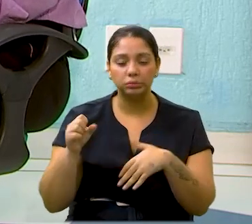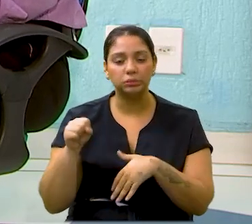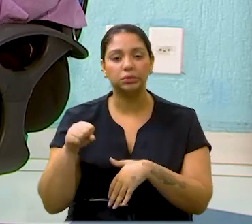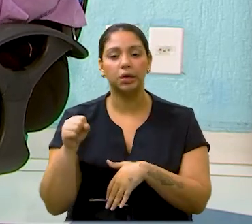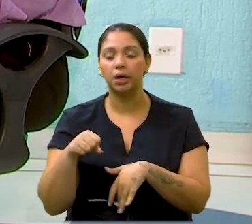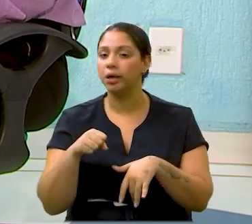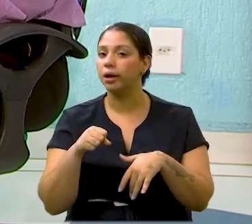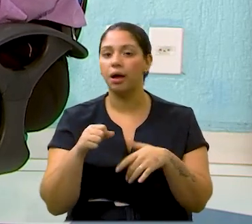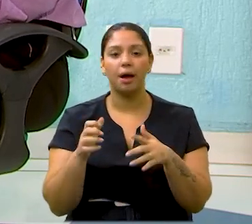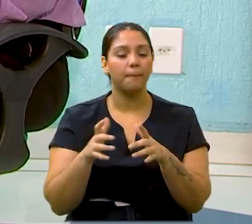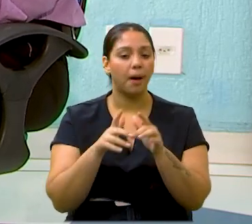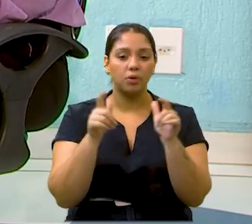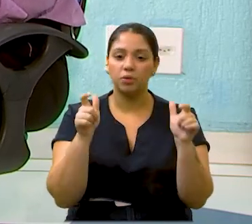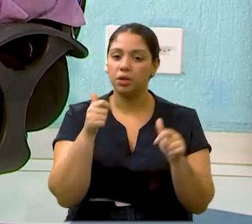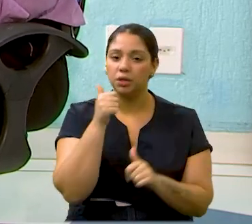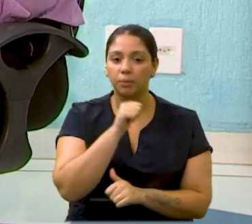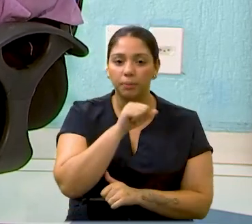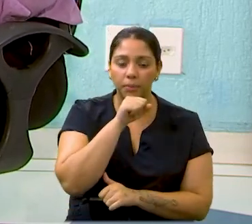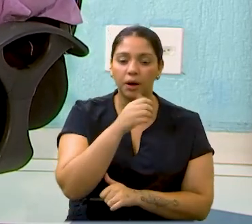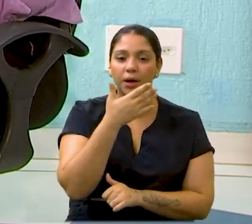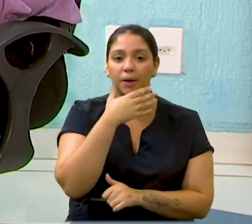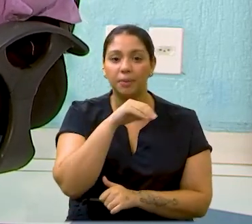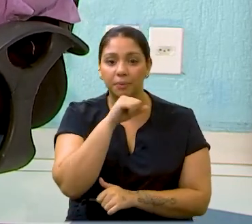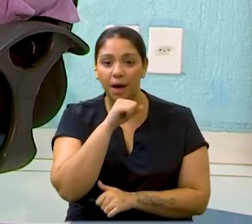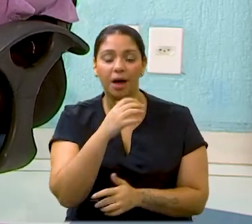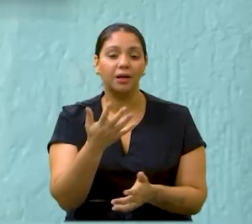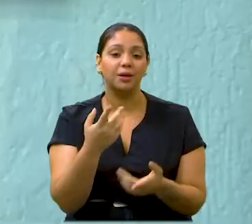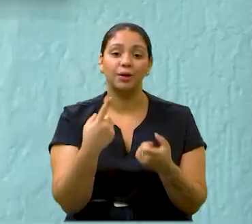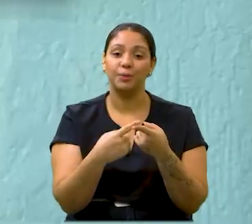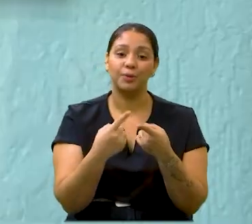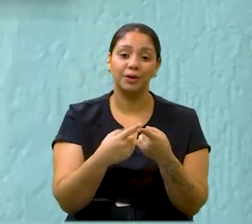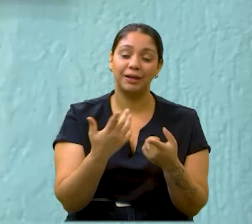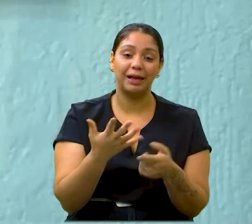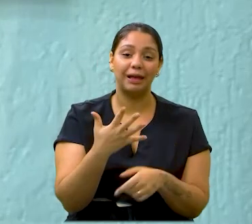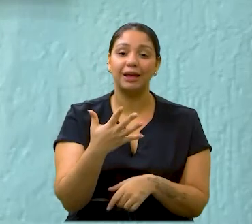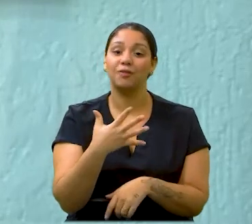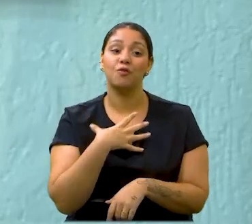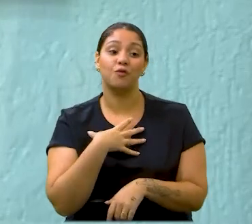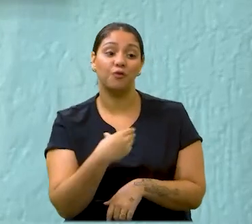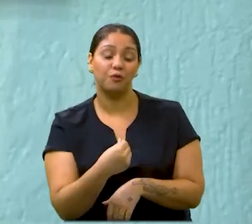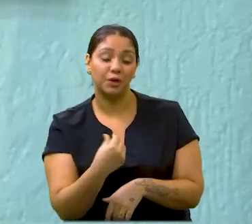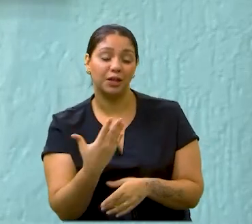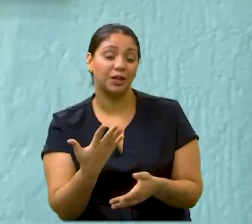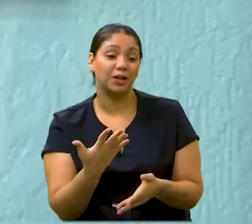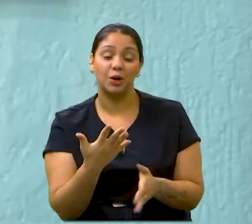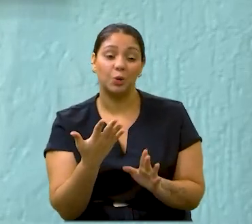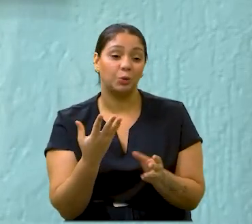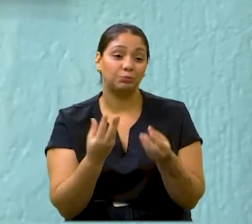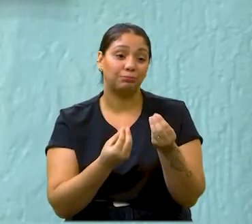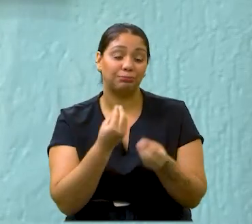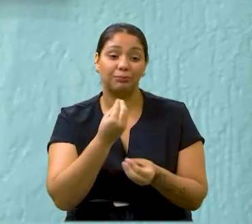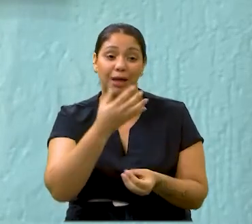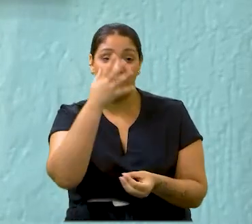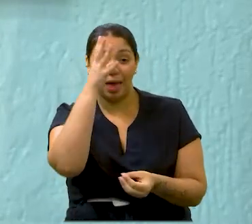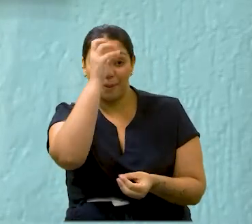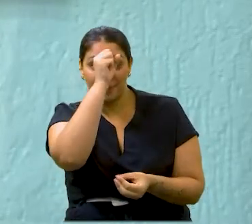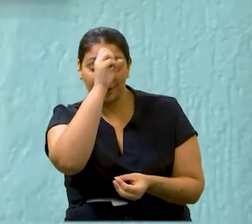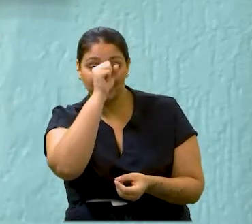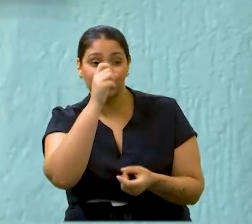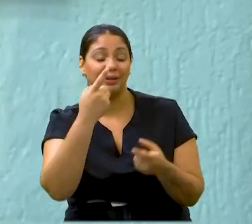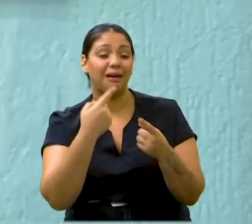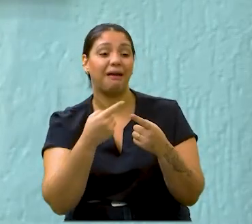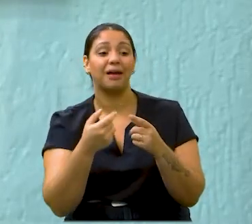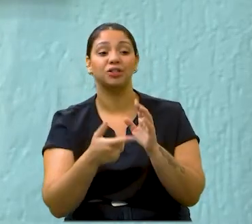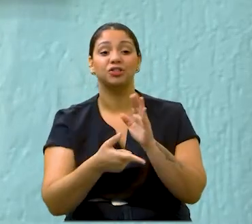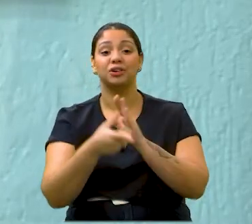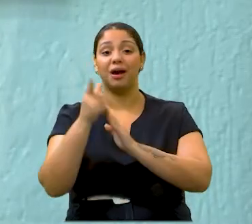das vezes os pais nos procuram porque sentem que seus filhos estão com lacunas, né, do aprendizado, coisas de séries